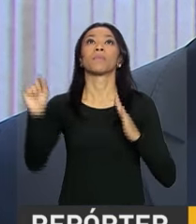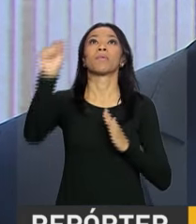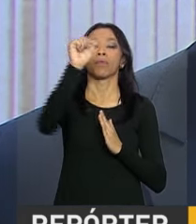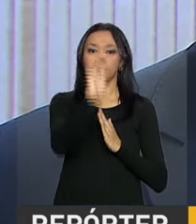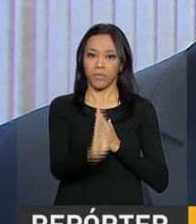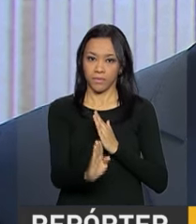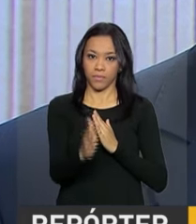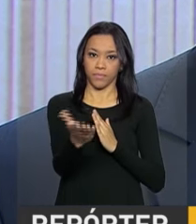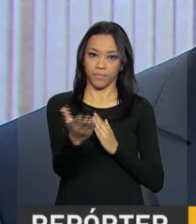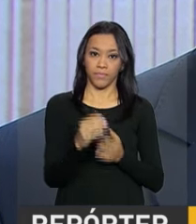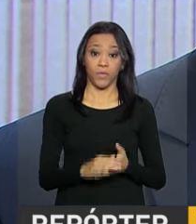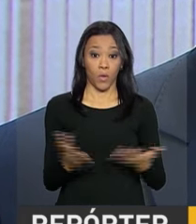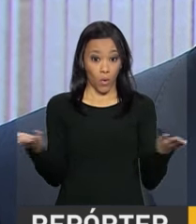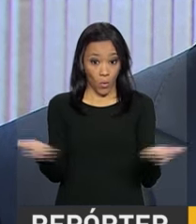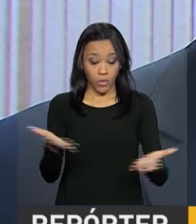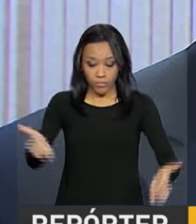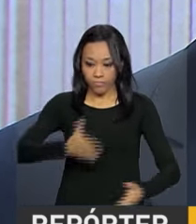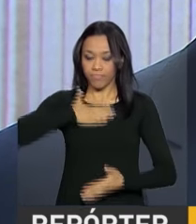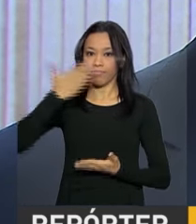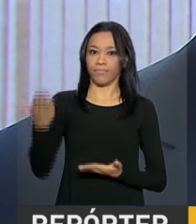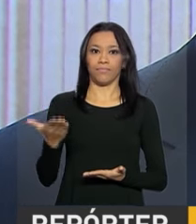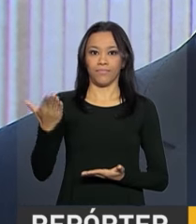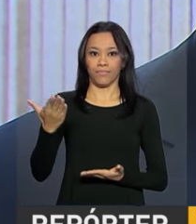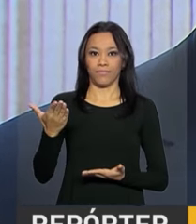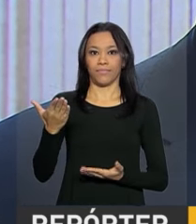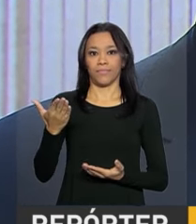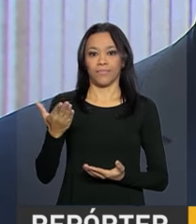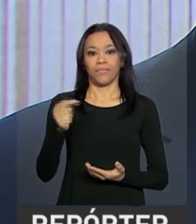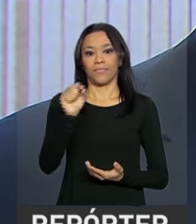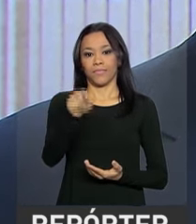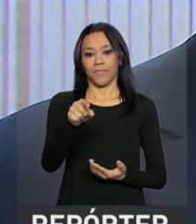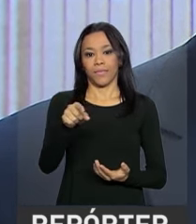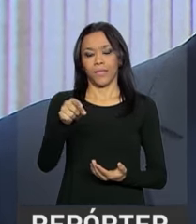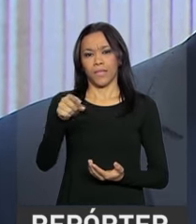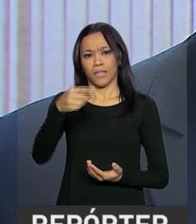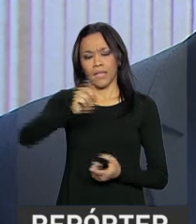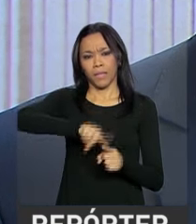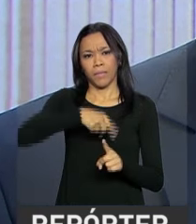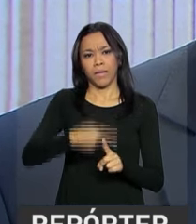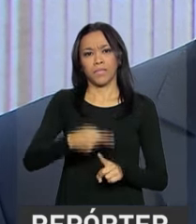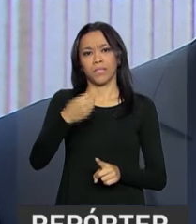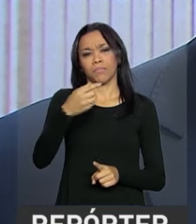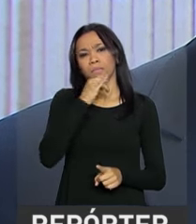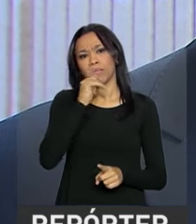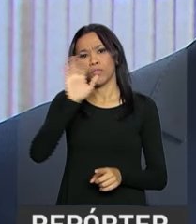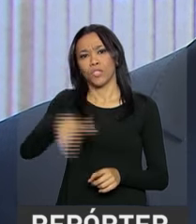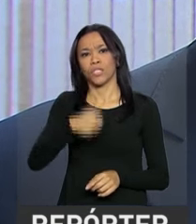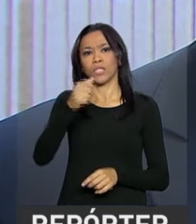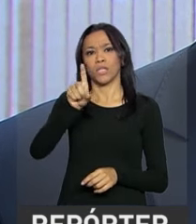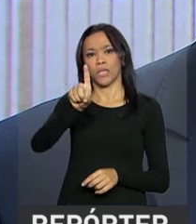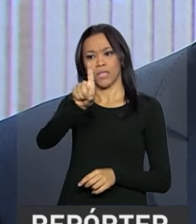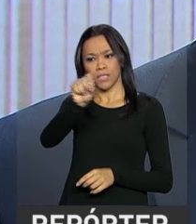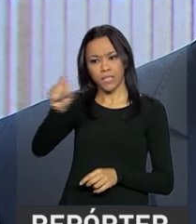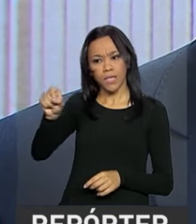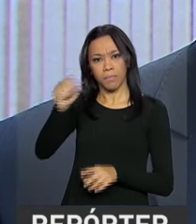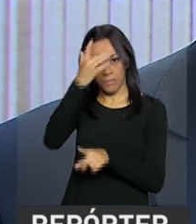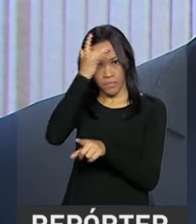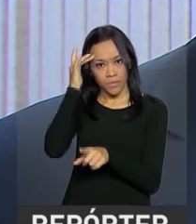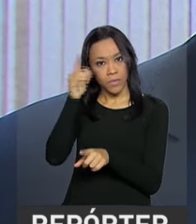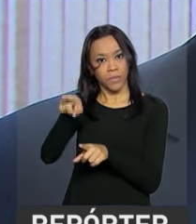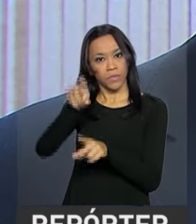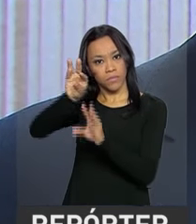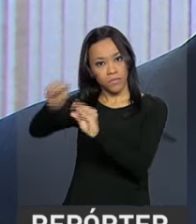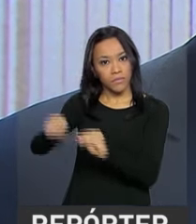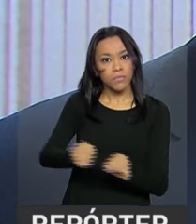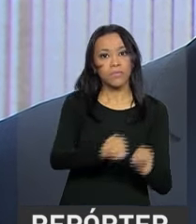300 hoje à noite tem mais 300 você tira 100 de uma unidade hoje naquela